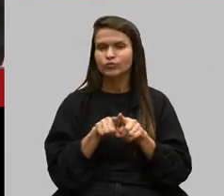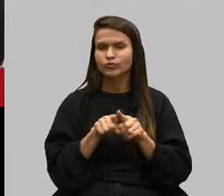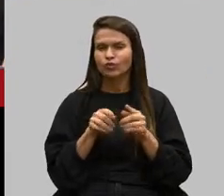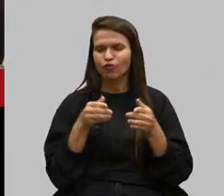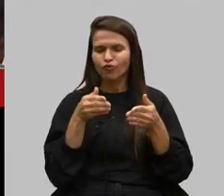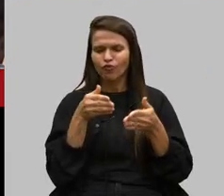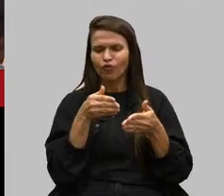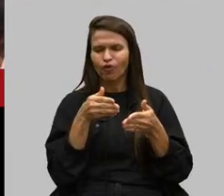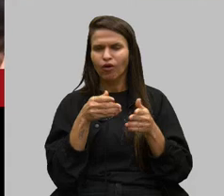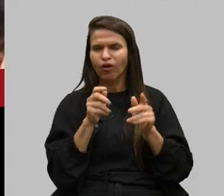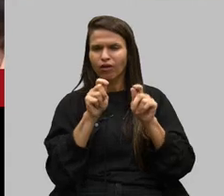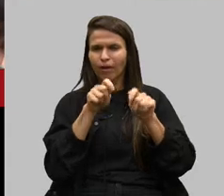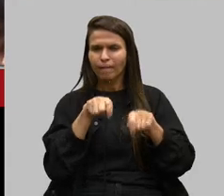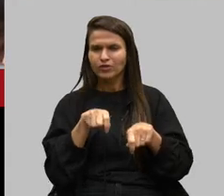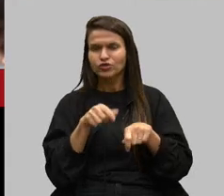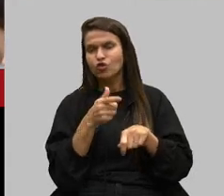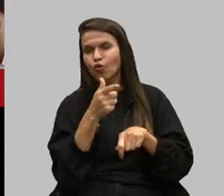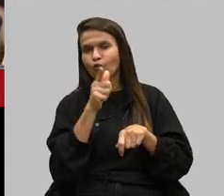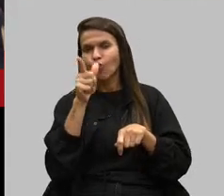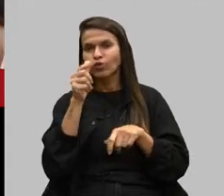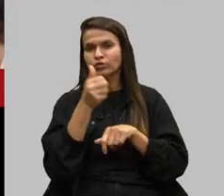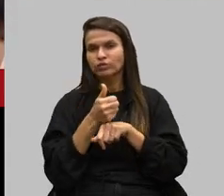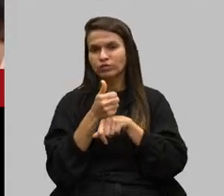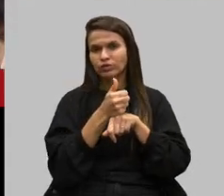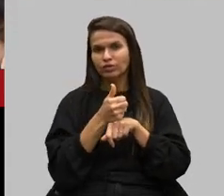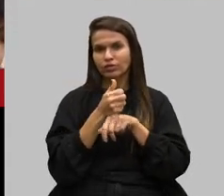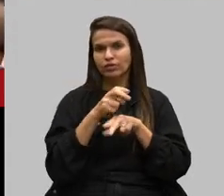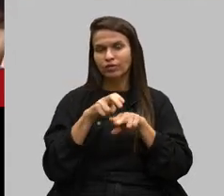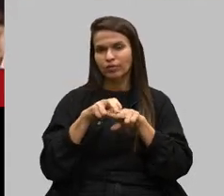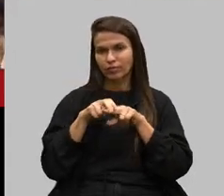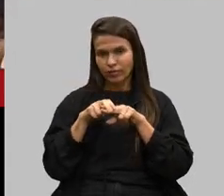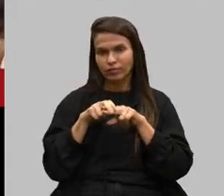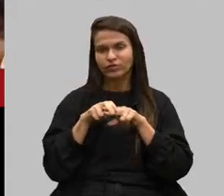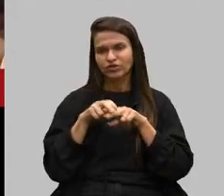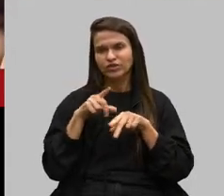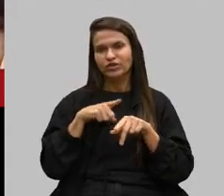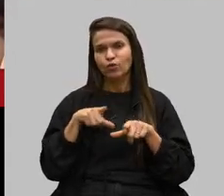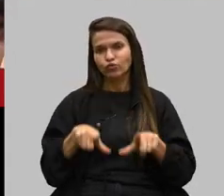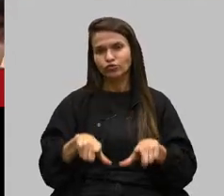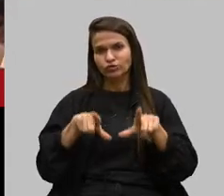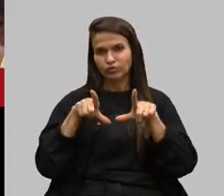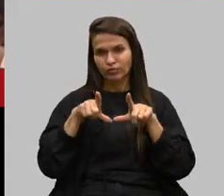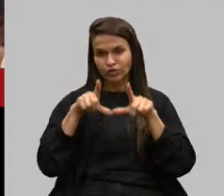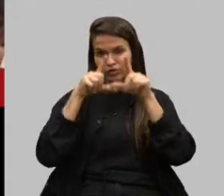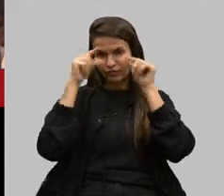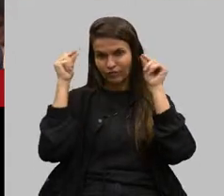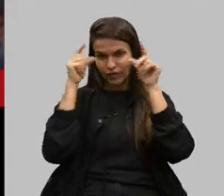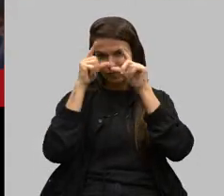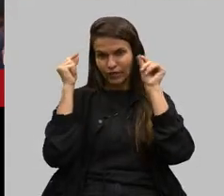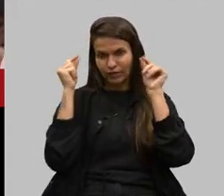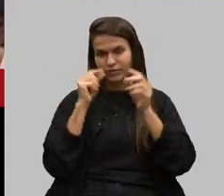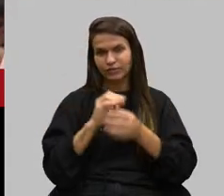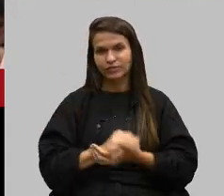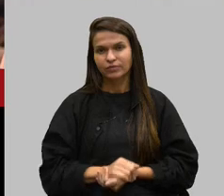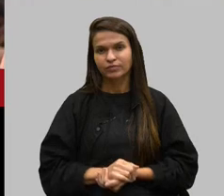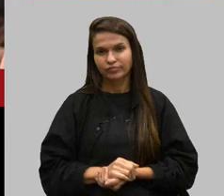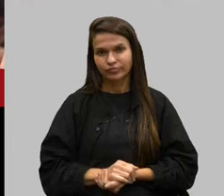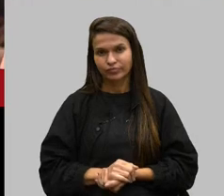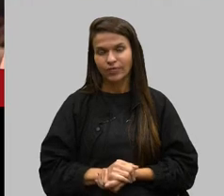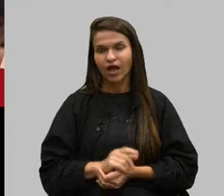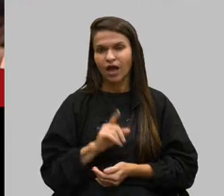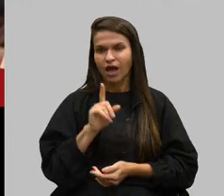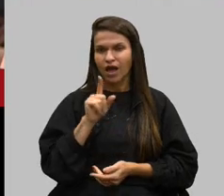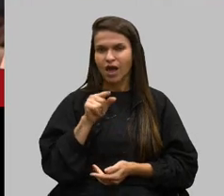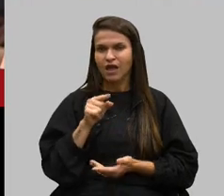a possibilidade de outros empregos em função delas ter um diploma de enfermagem Então é só esta